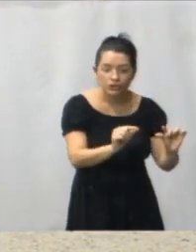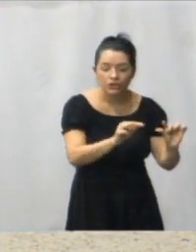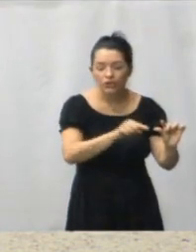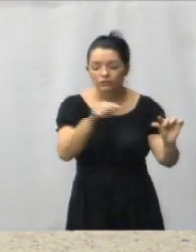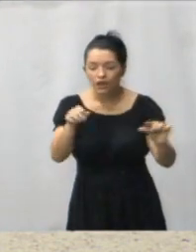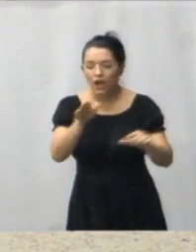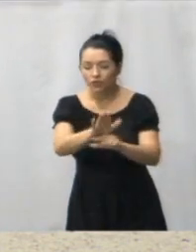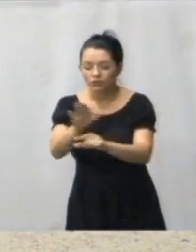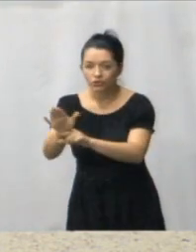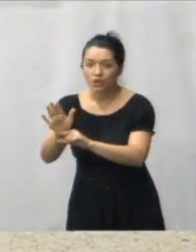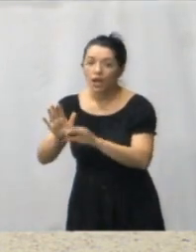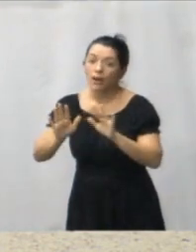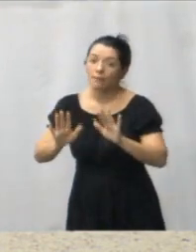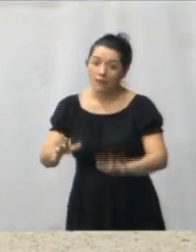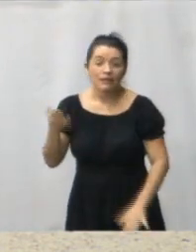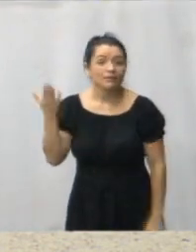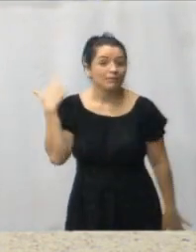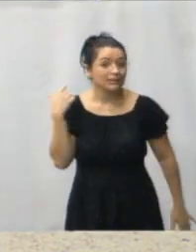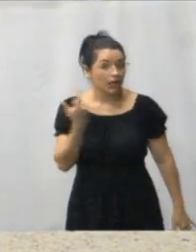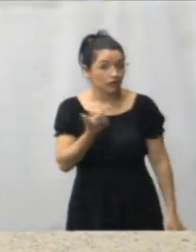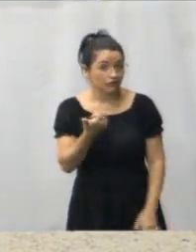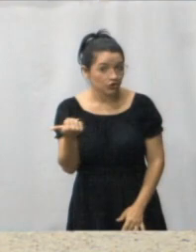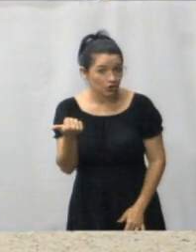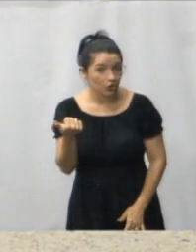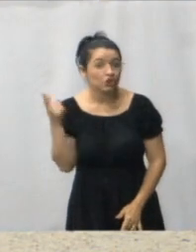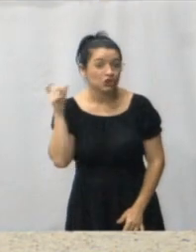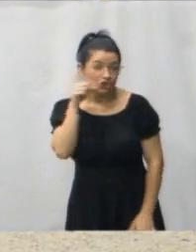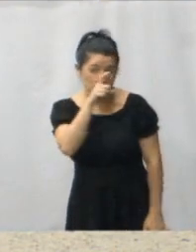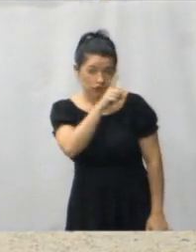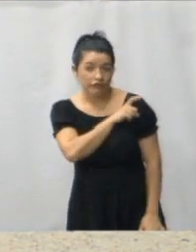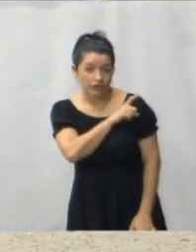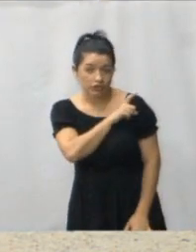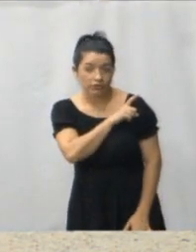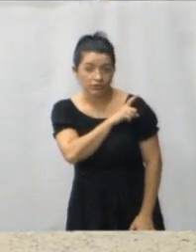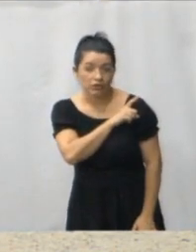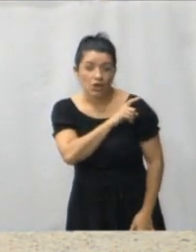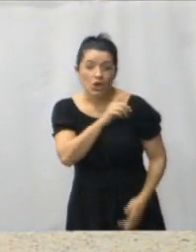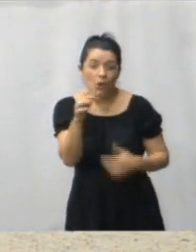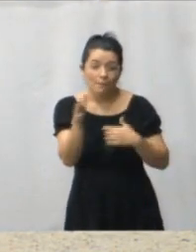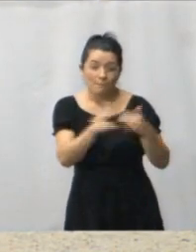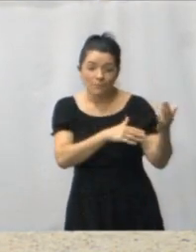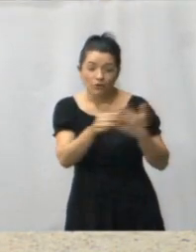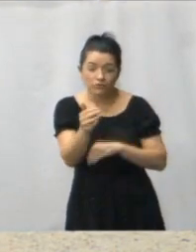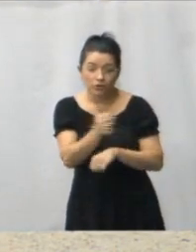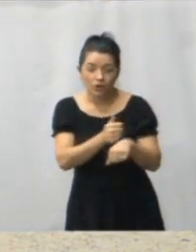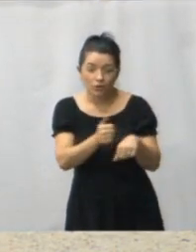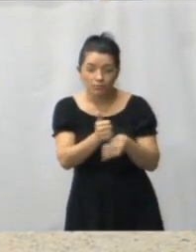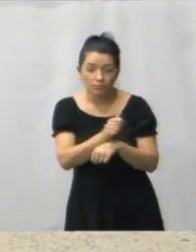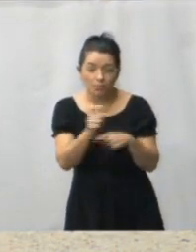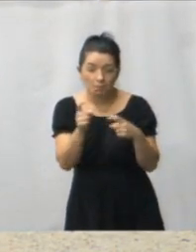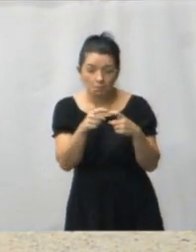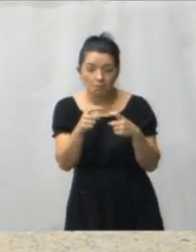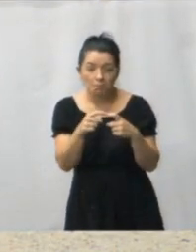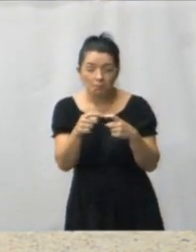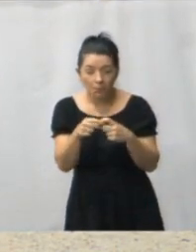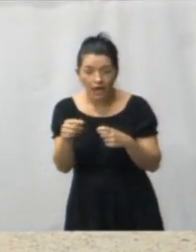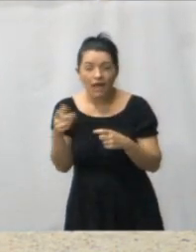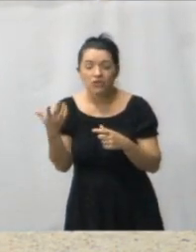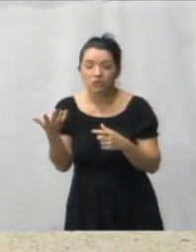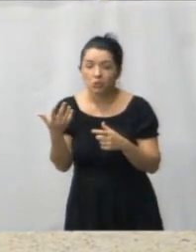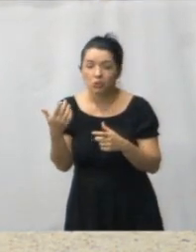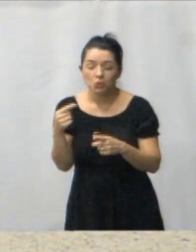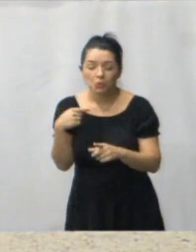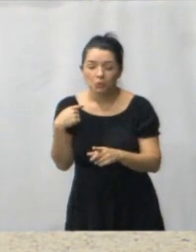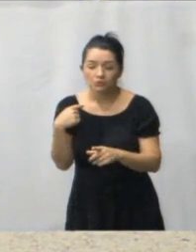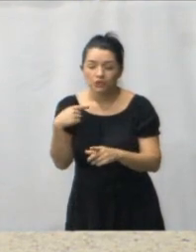2021, tanto na dificuldade de recompor o quadro de profissionais, quanto por irregularidades também causadas por